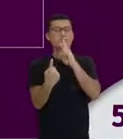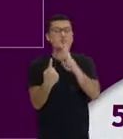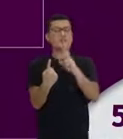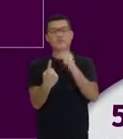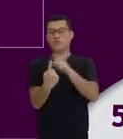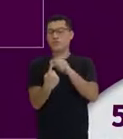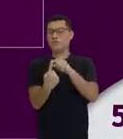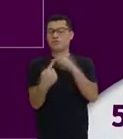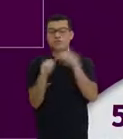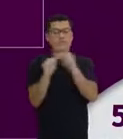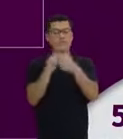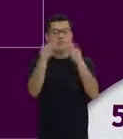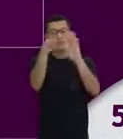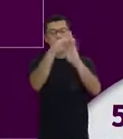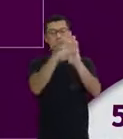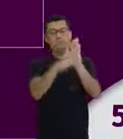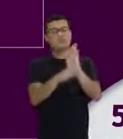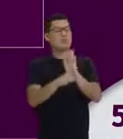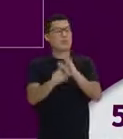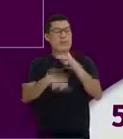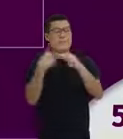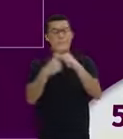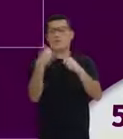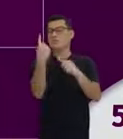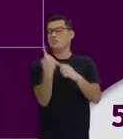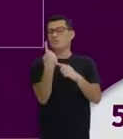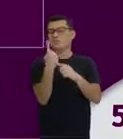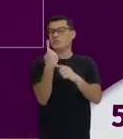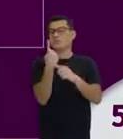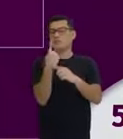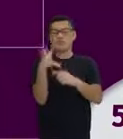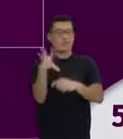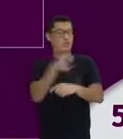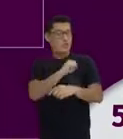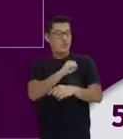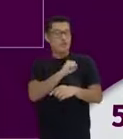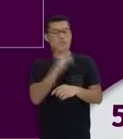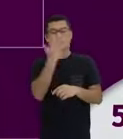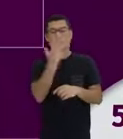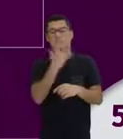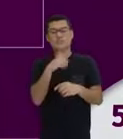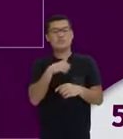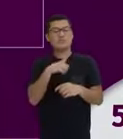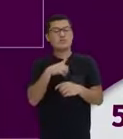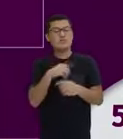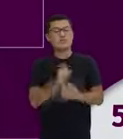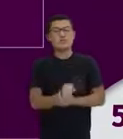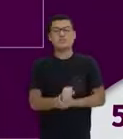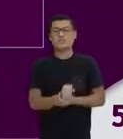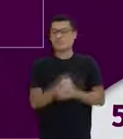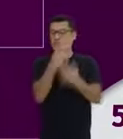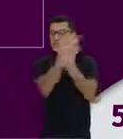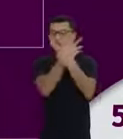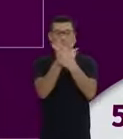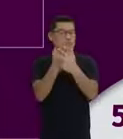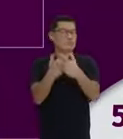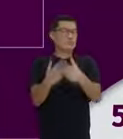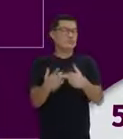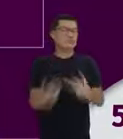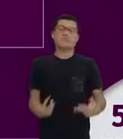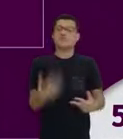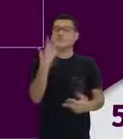você não faria uma lista com mais de um gosto musical você teria aí uma série de